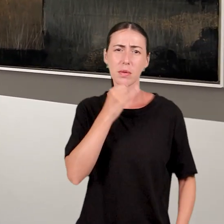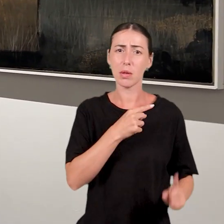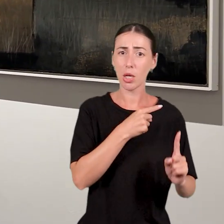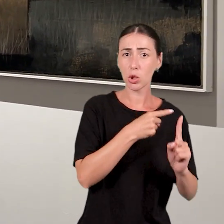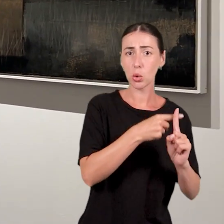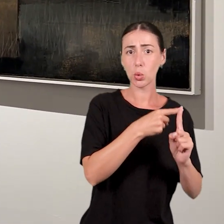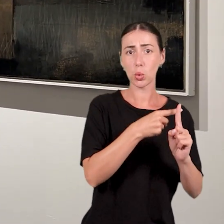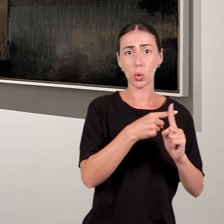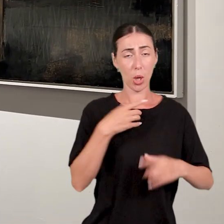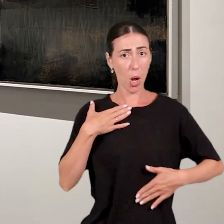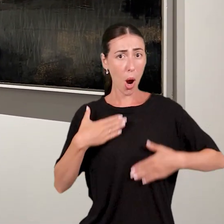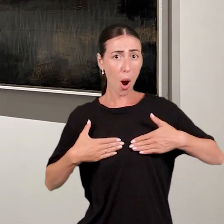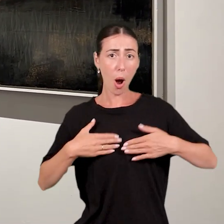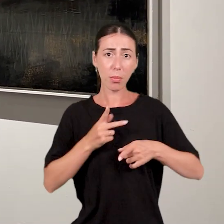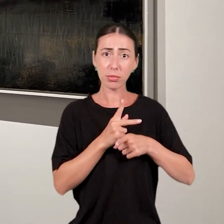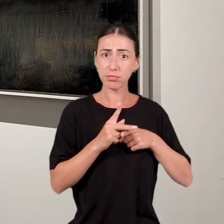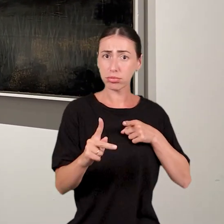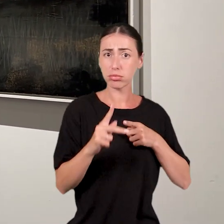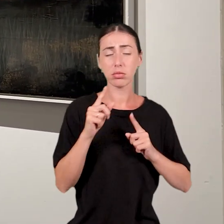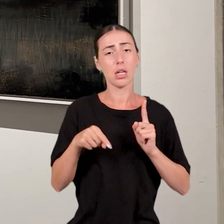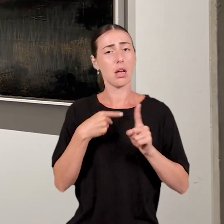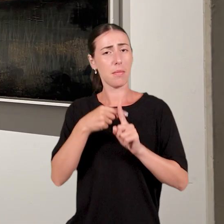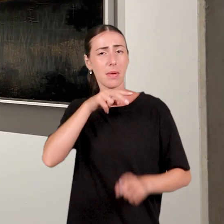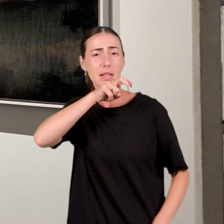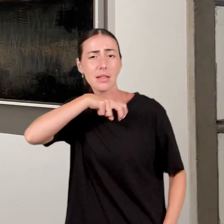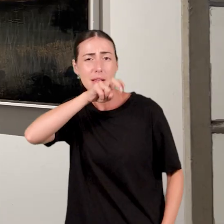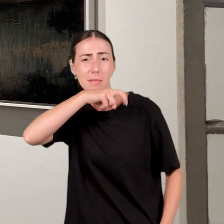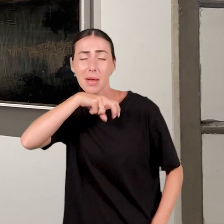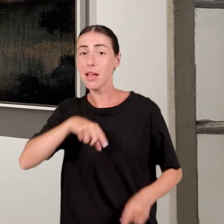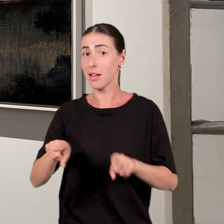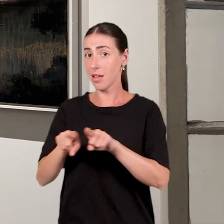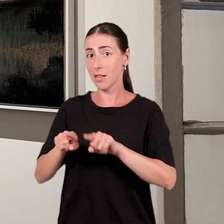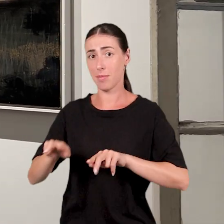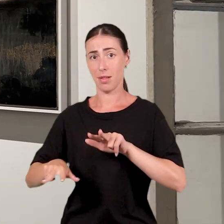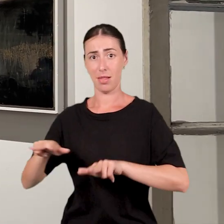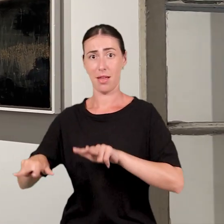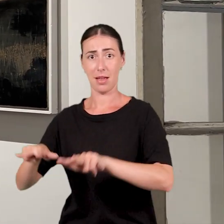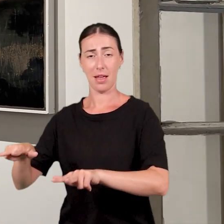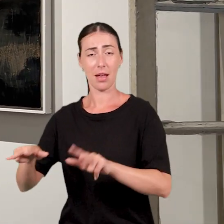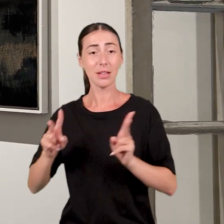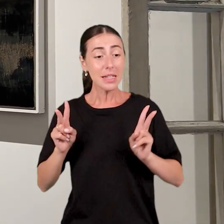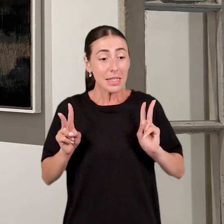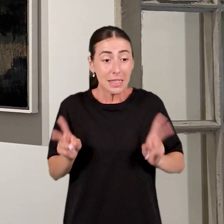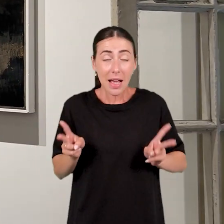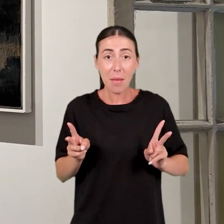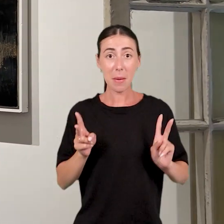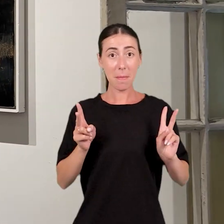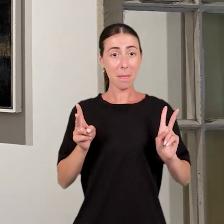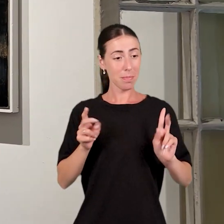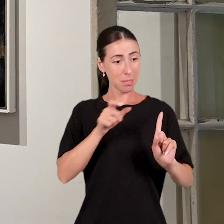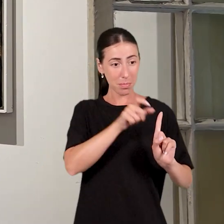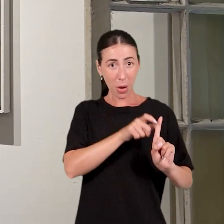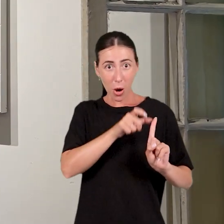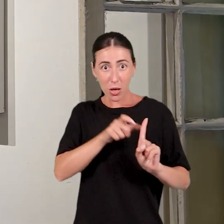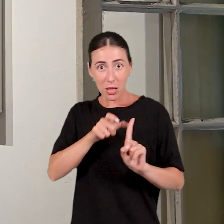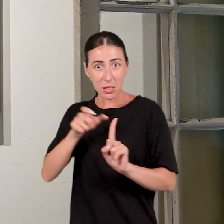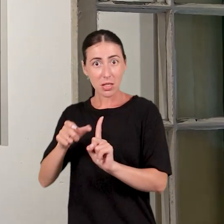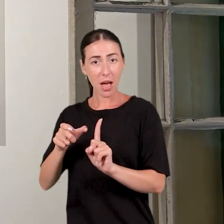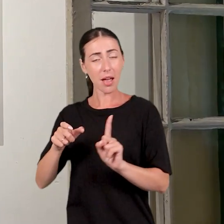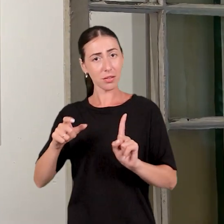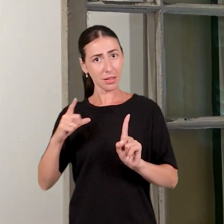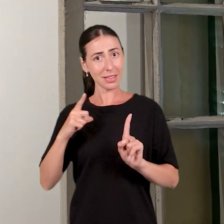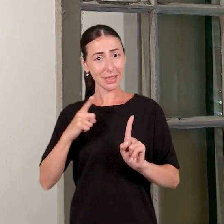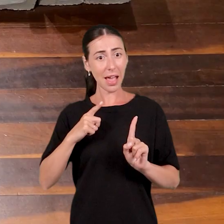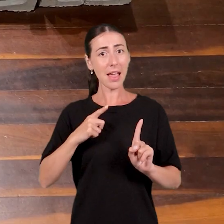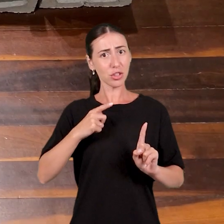a serpente, o lagarto e o retorno contínuo de imagens e materiais apropriados, sempre reconfigurado em novas